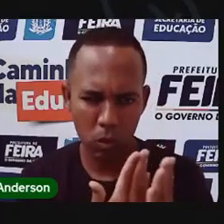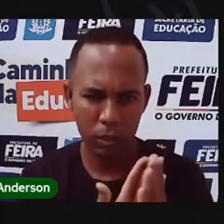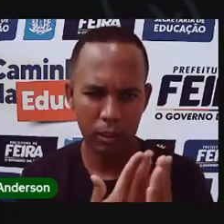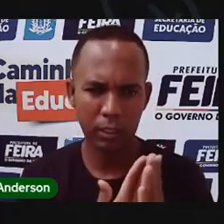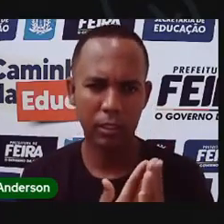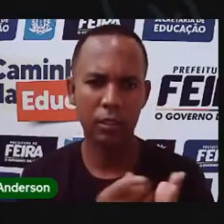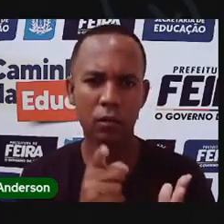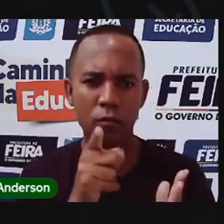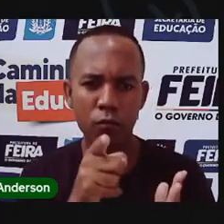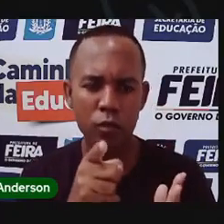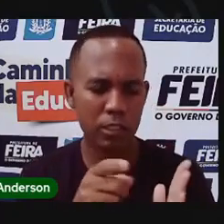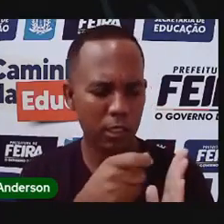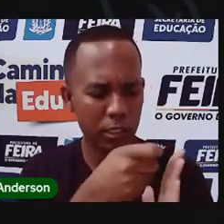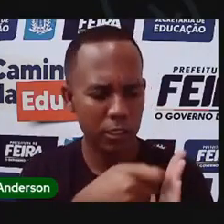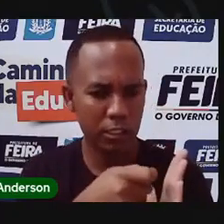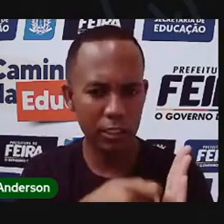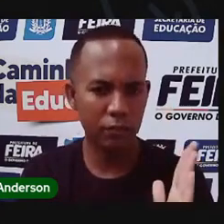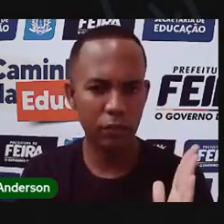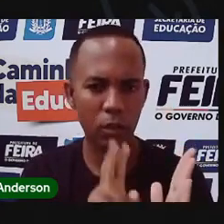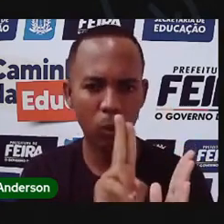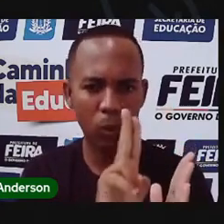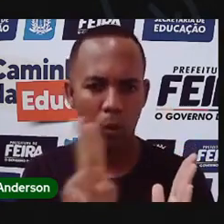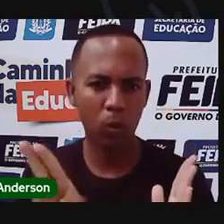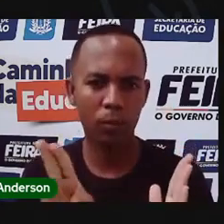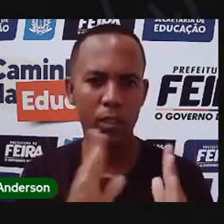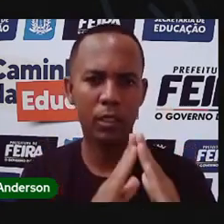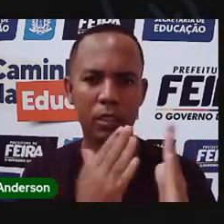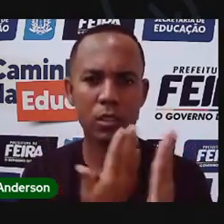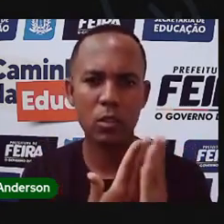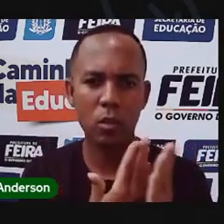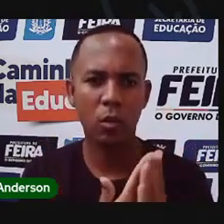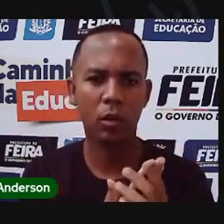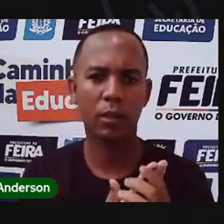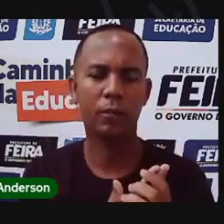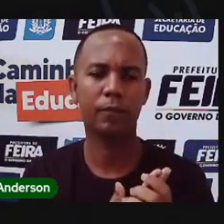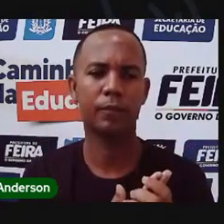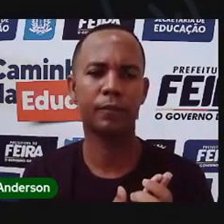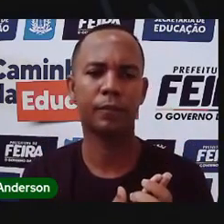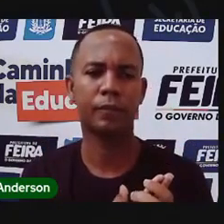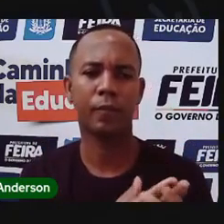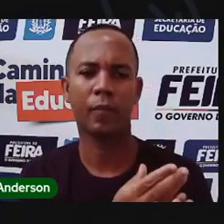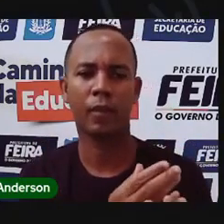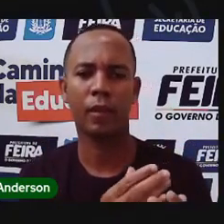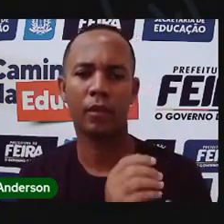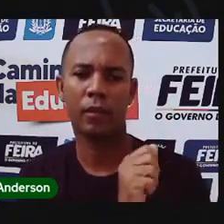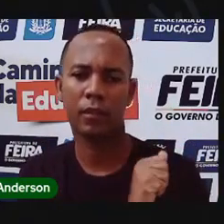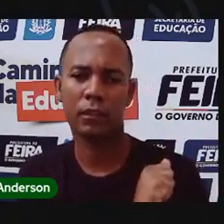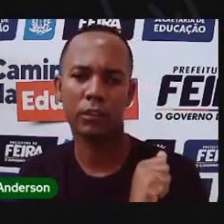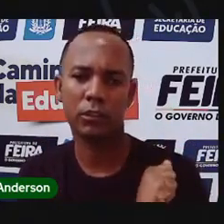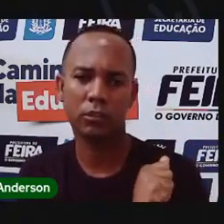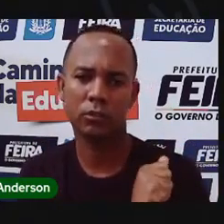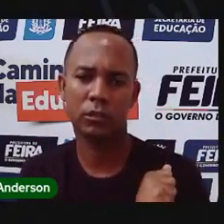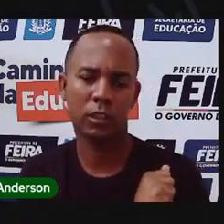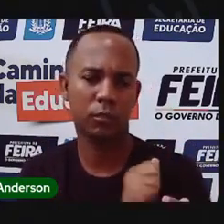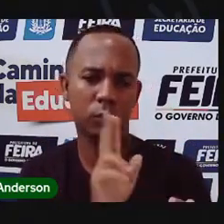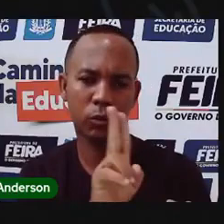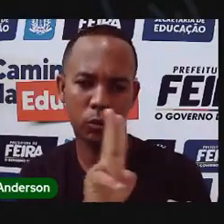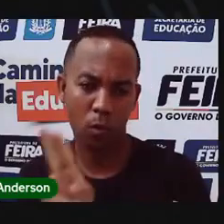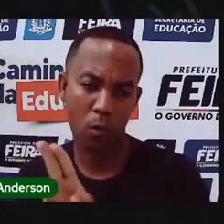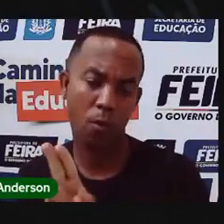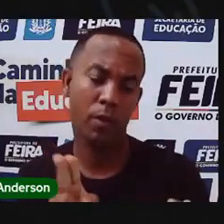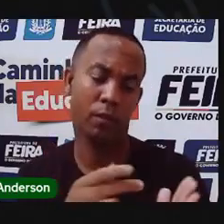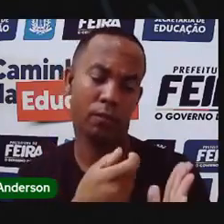vai escrever o nome da sua escola, certo? Bom, o estudante. Então, aqui você vai colocar o nome